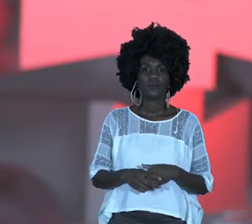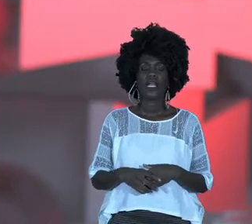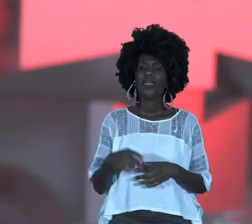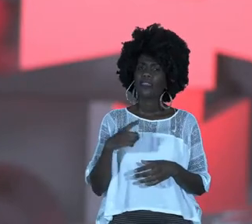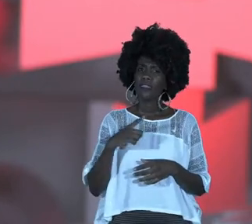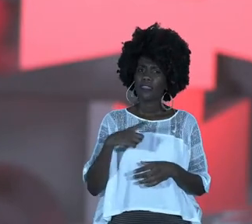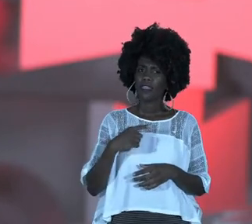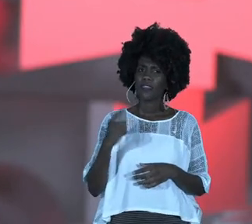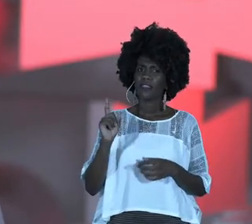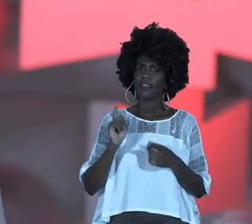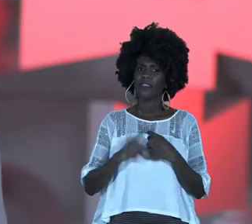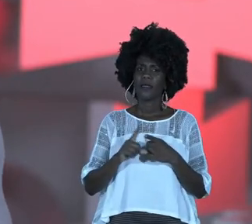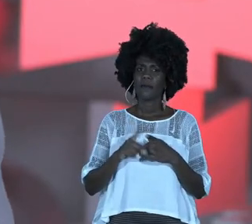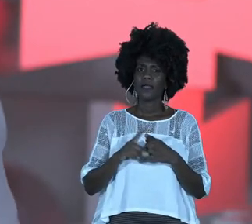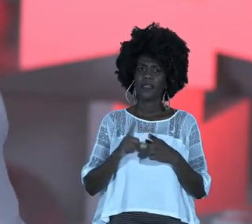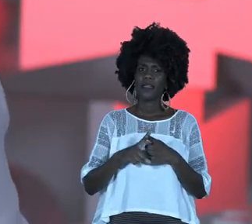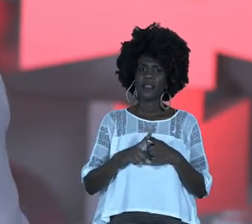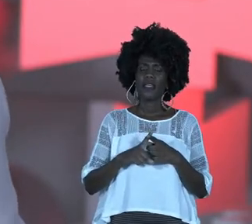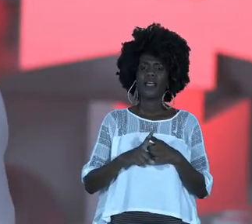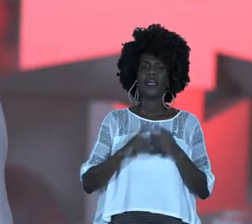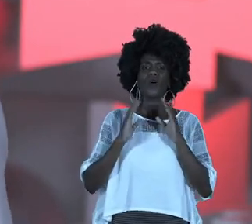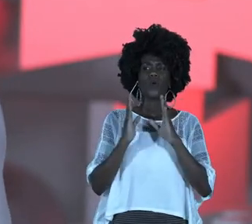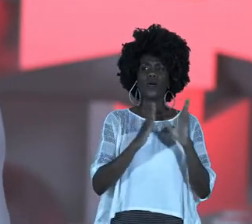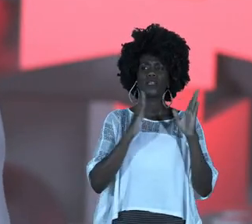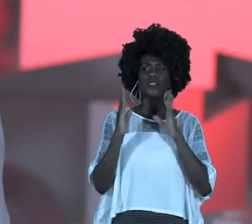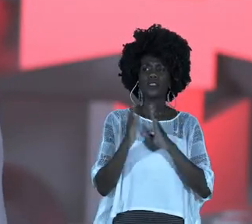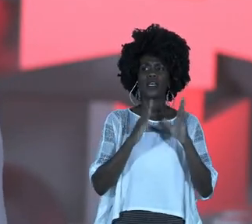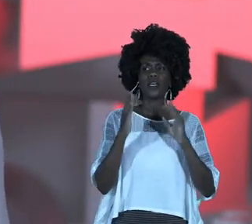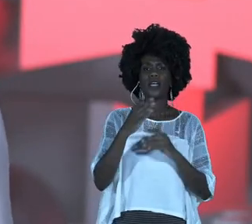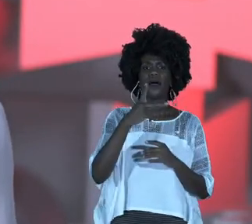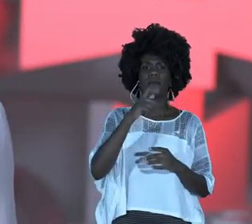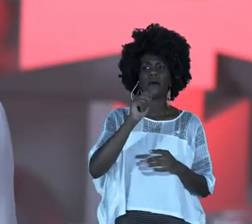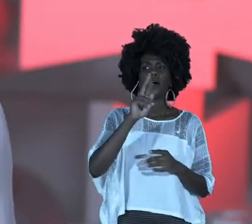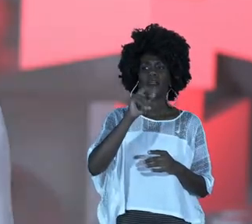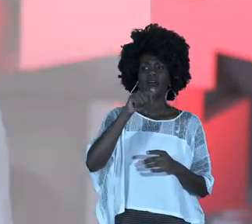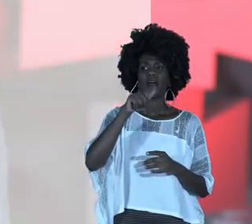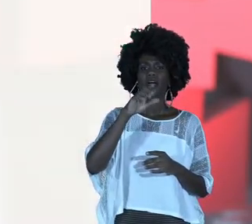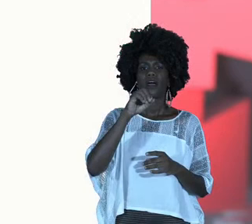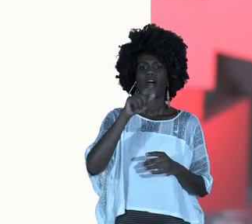Tem também a série Parangolés, do Elliot Sica.